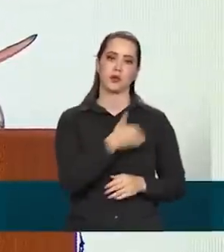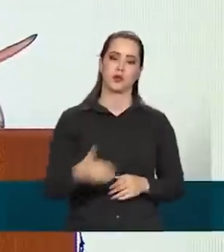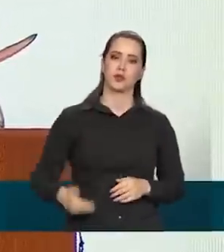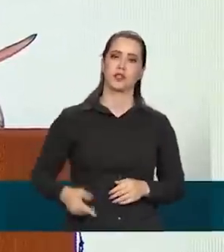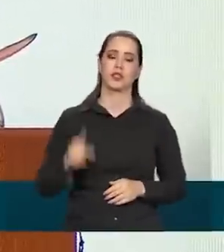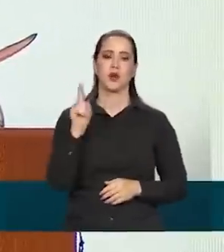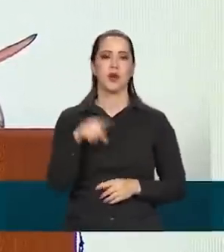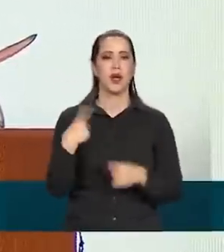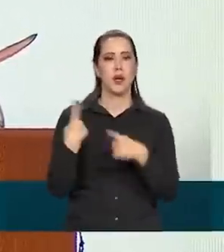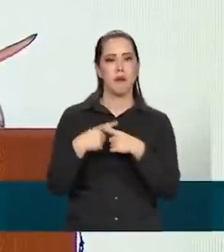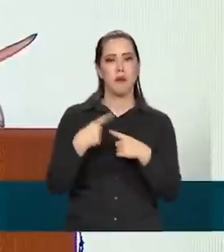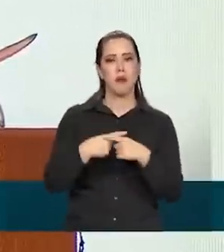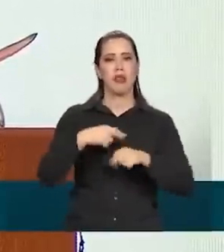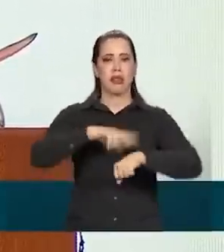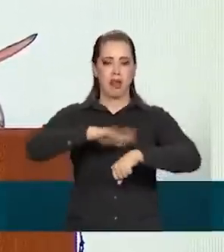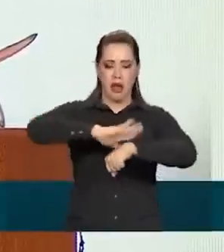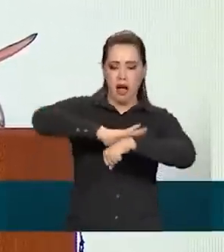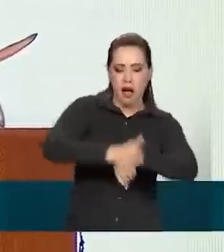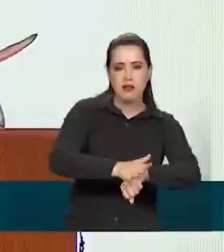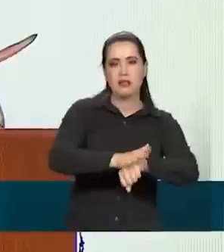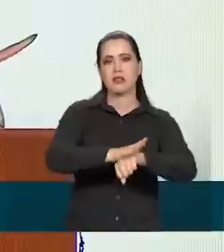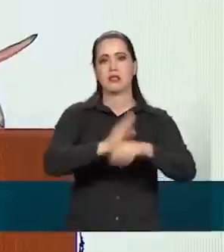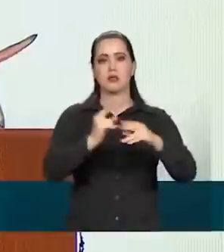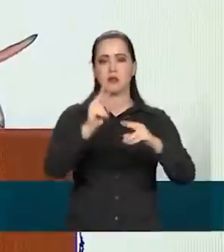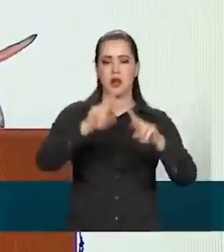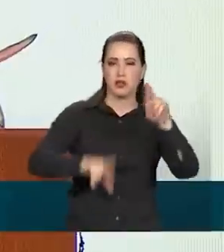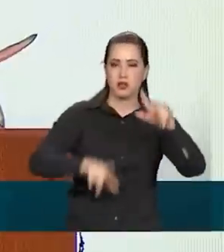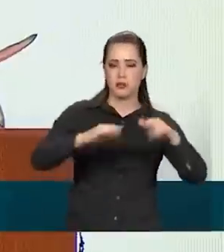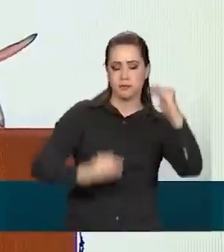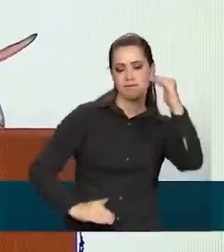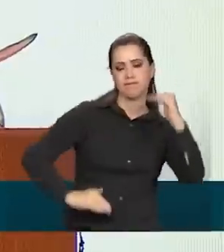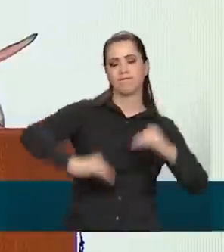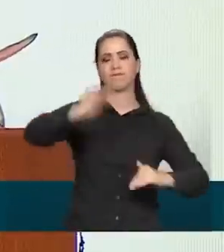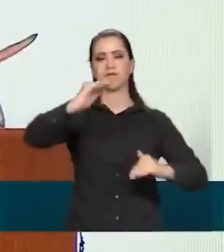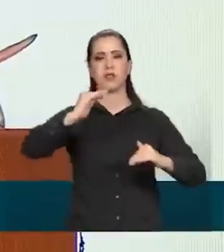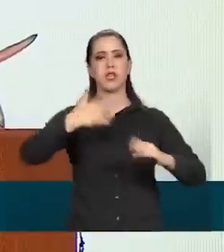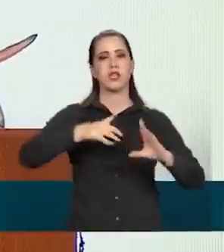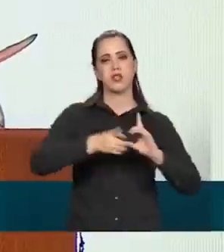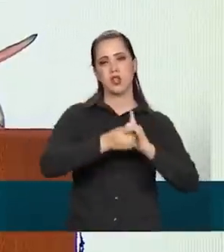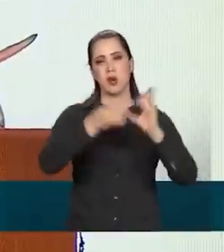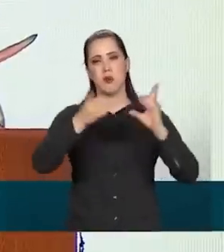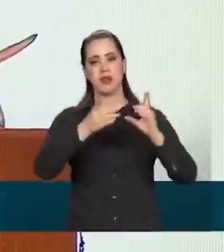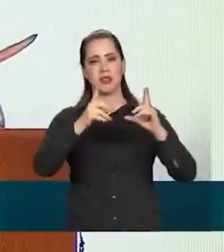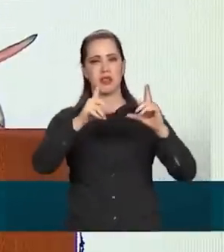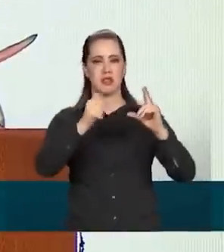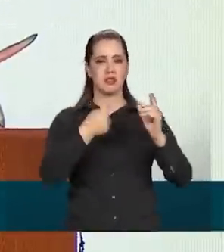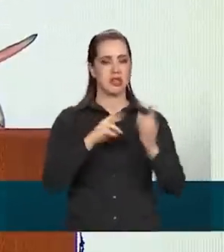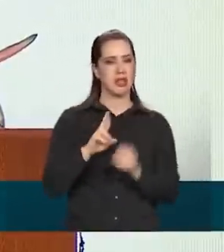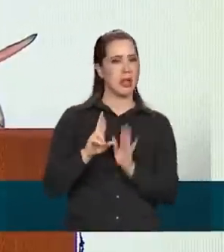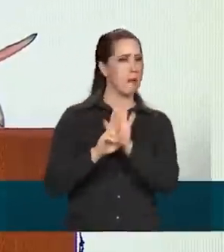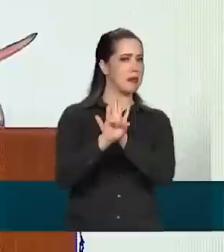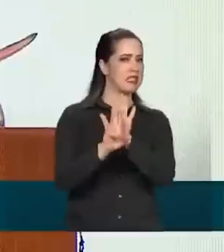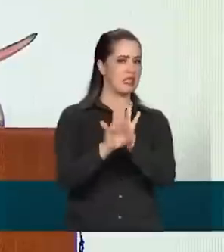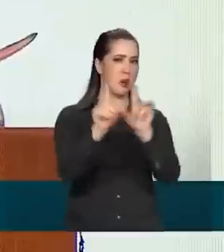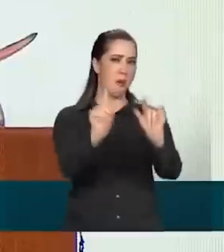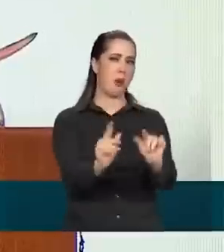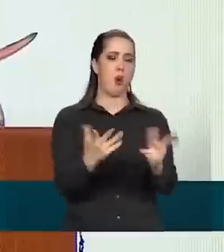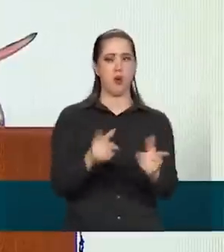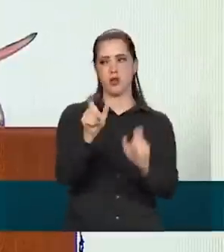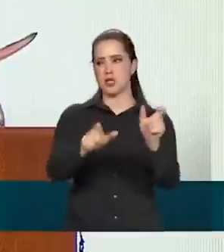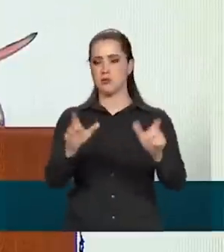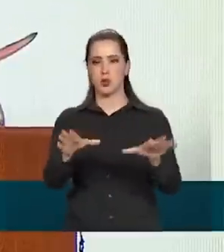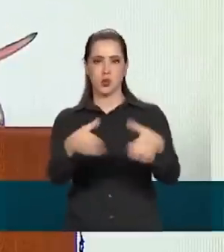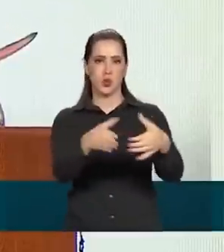é fruto do racismo, da desigualdade e de uma democracia de baixa representatividade